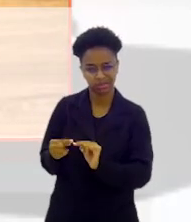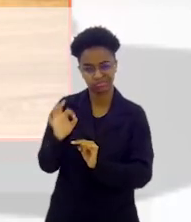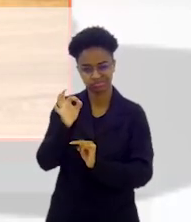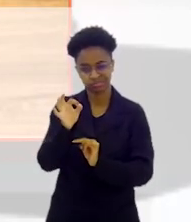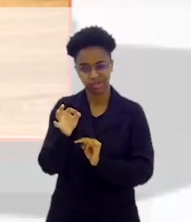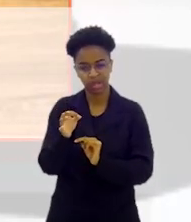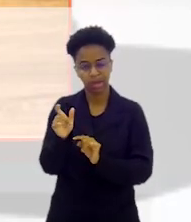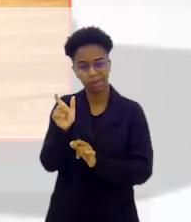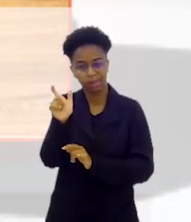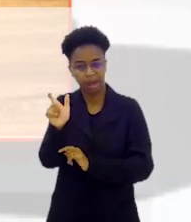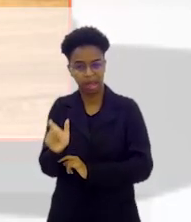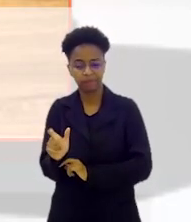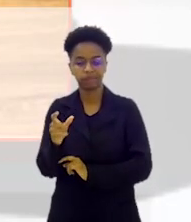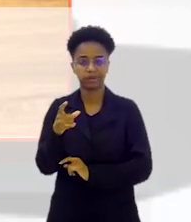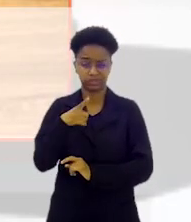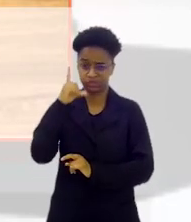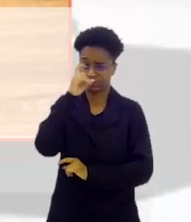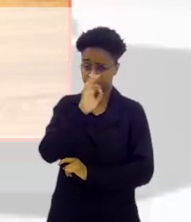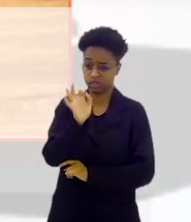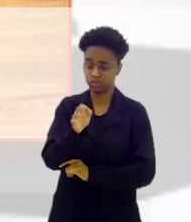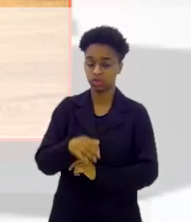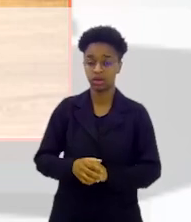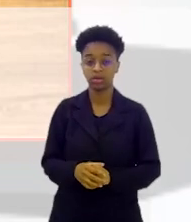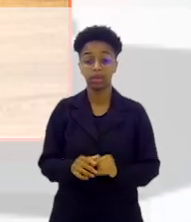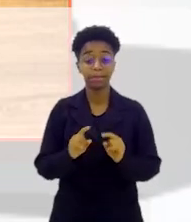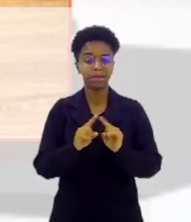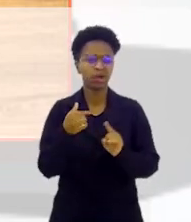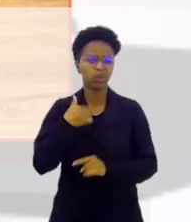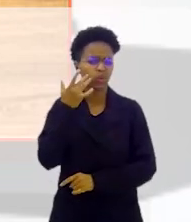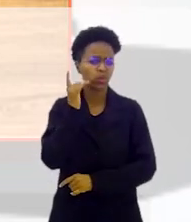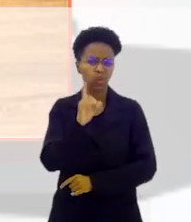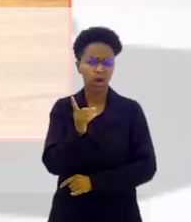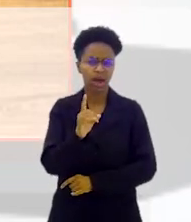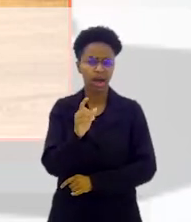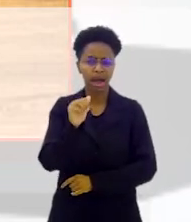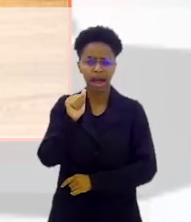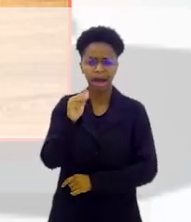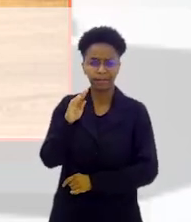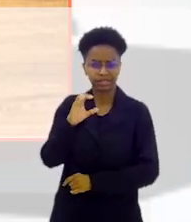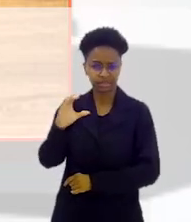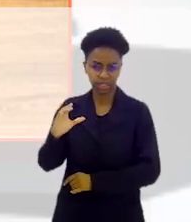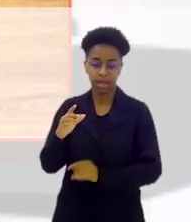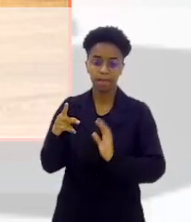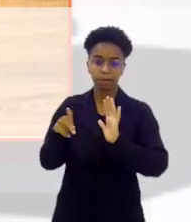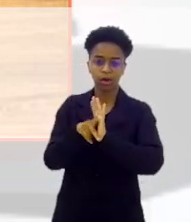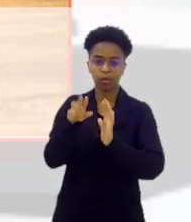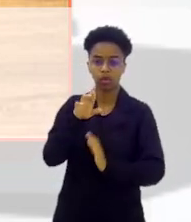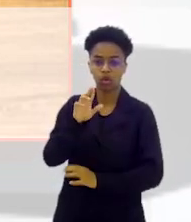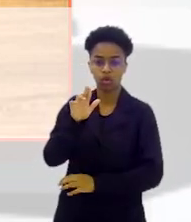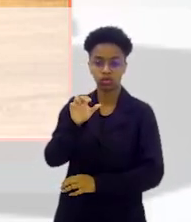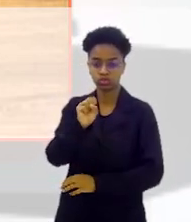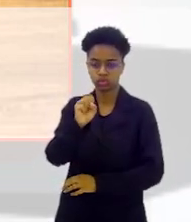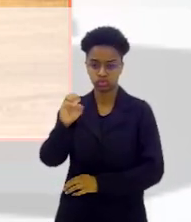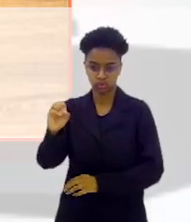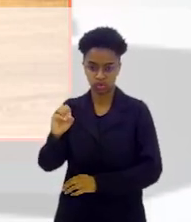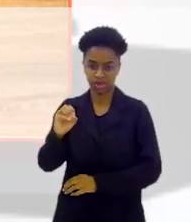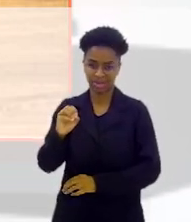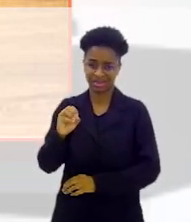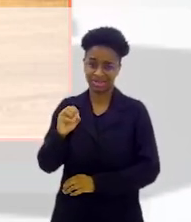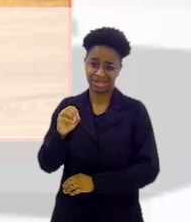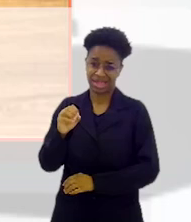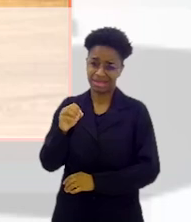símbolos de exatamente altíssima complexidade. Olha, mas eu não acho que o alfabeto cirílico, estou me referindo ao russo